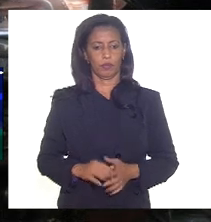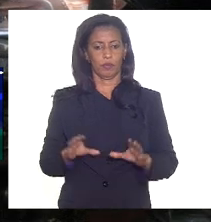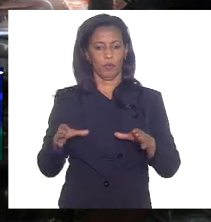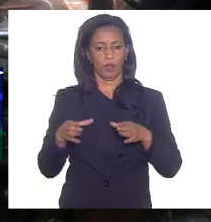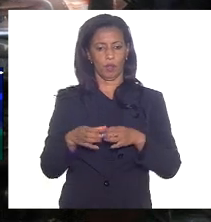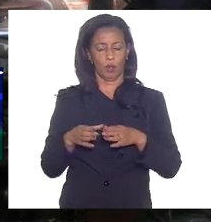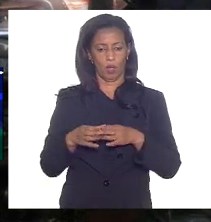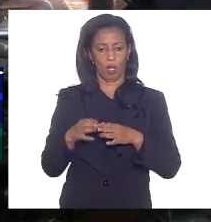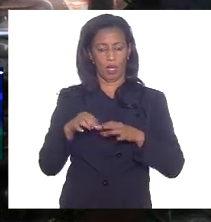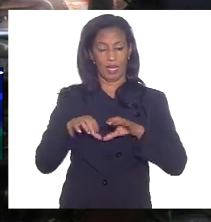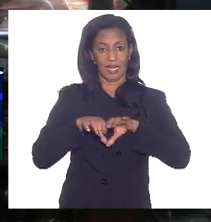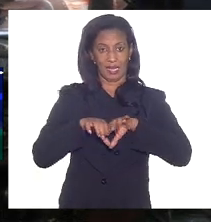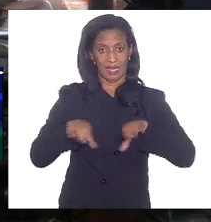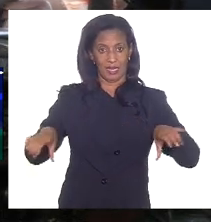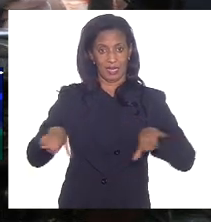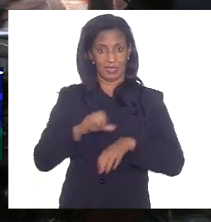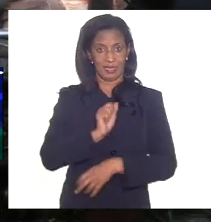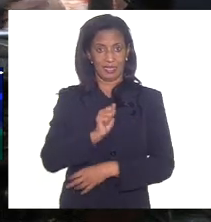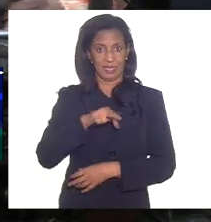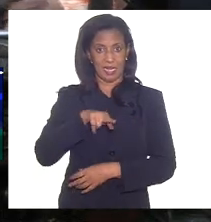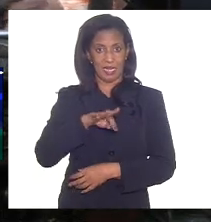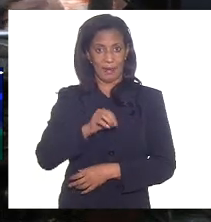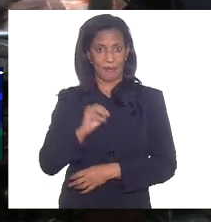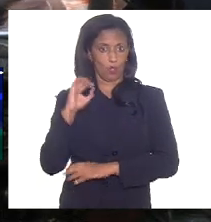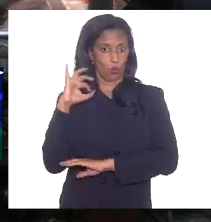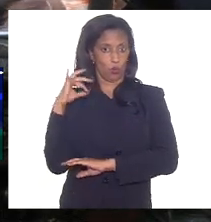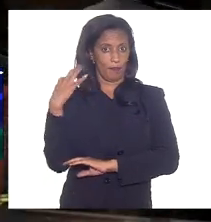de Saneamento Ambiental, deputado Valdec Carneiro.